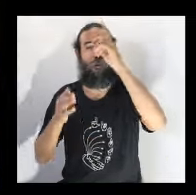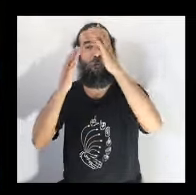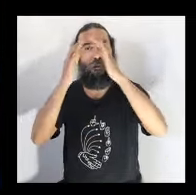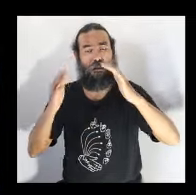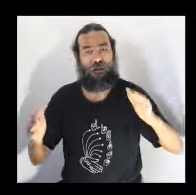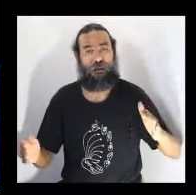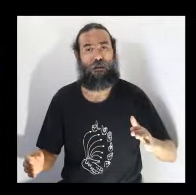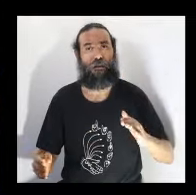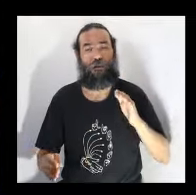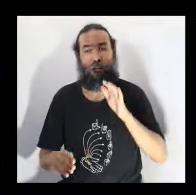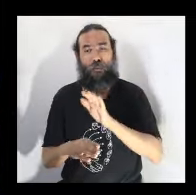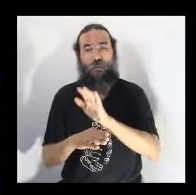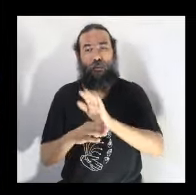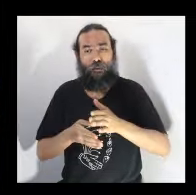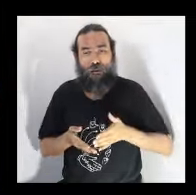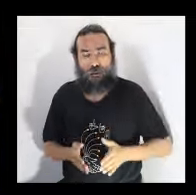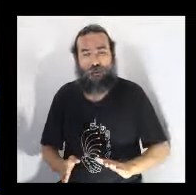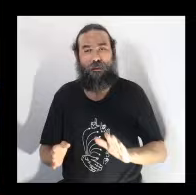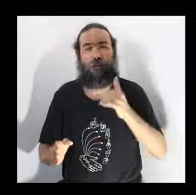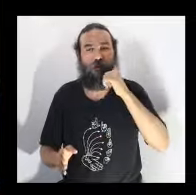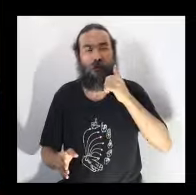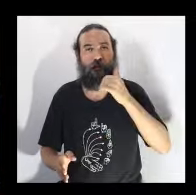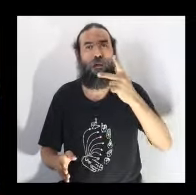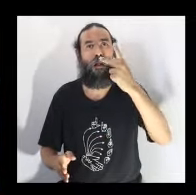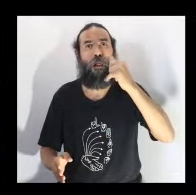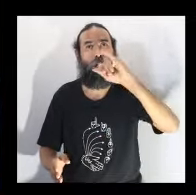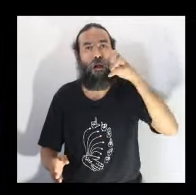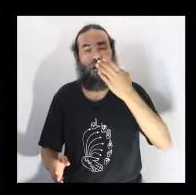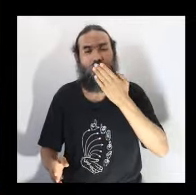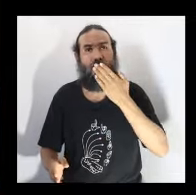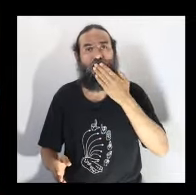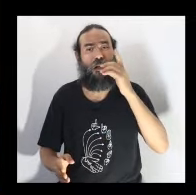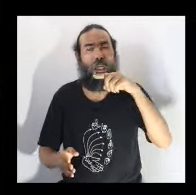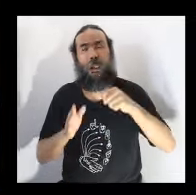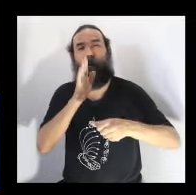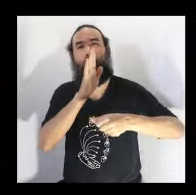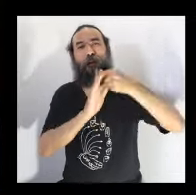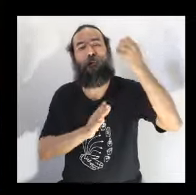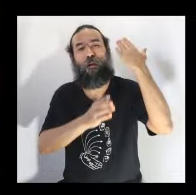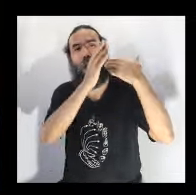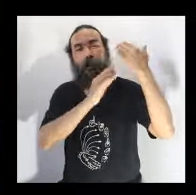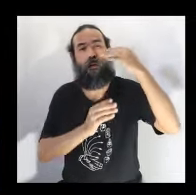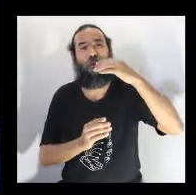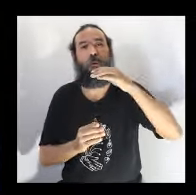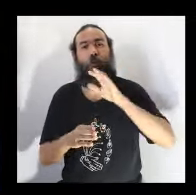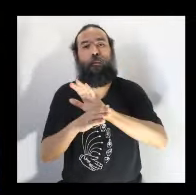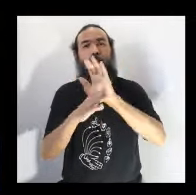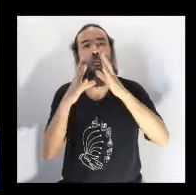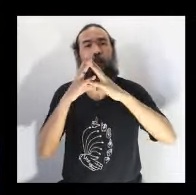da caseira da curandeira dos pajé e os primeiros curadores da